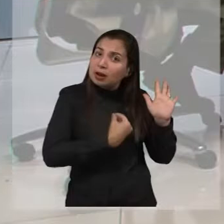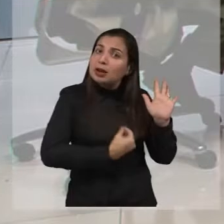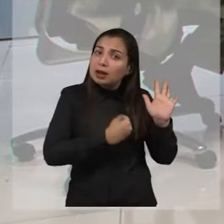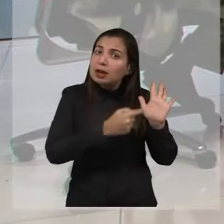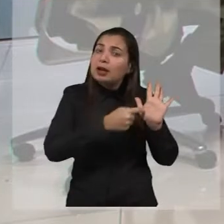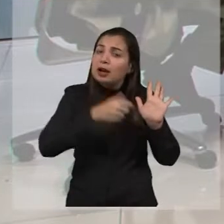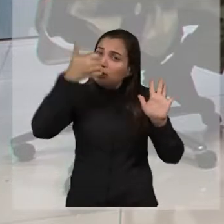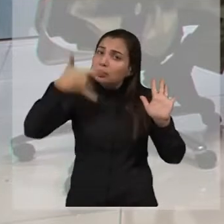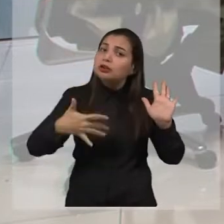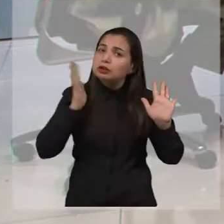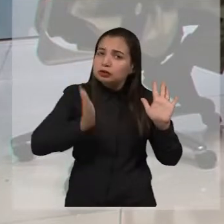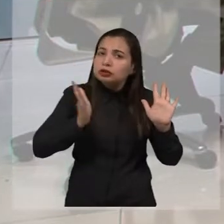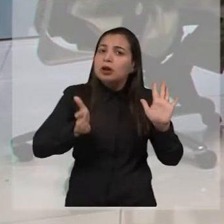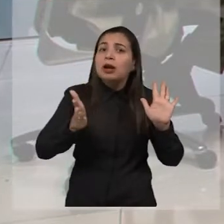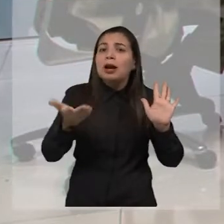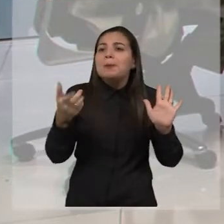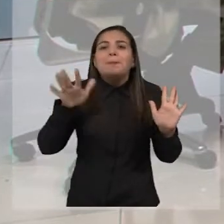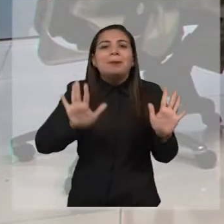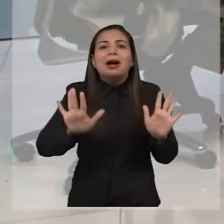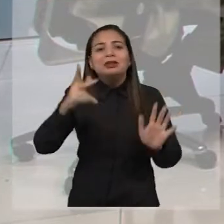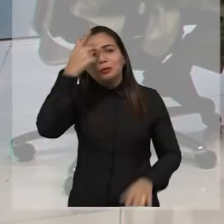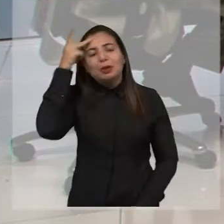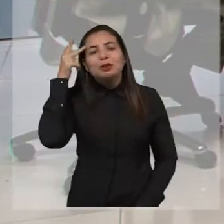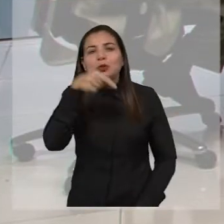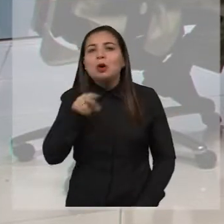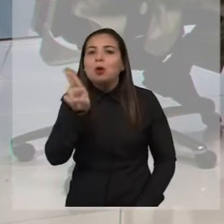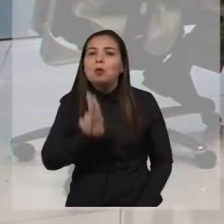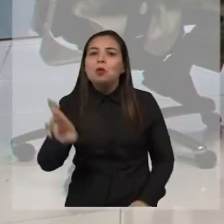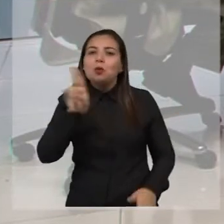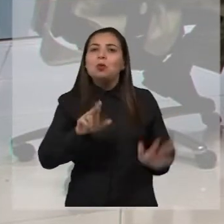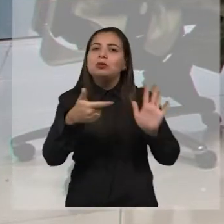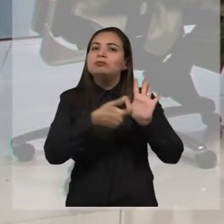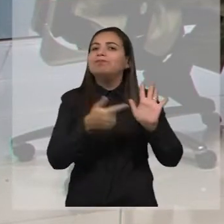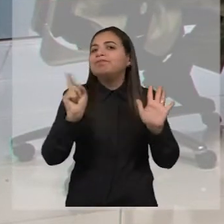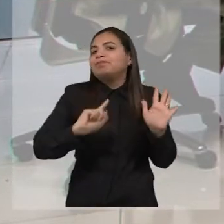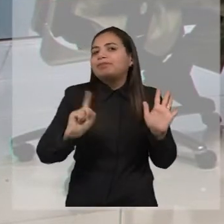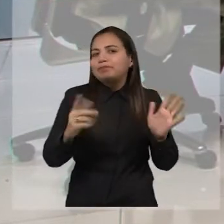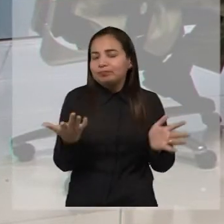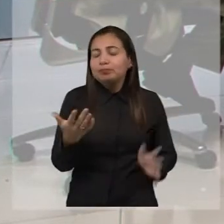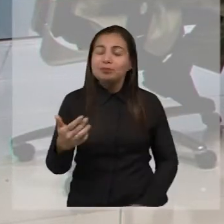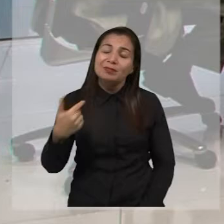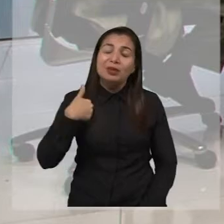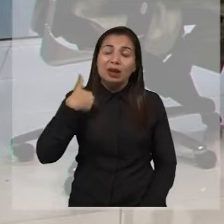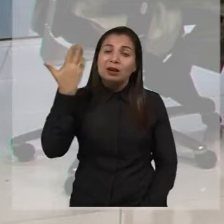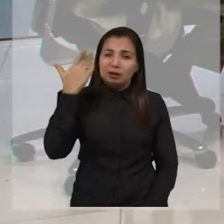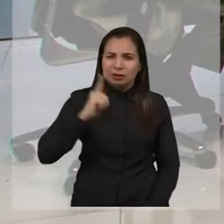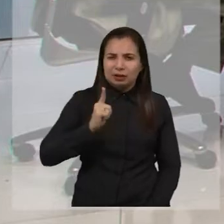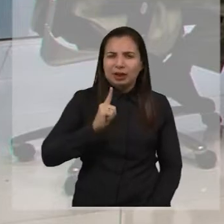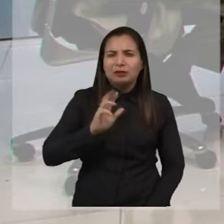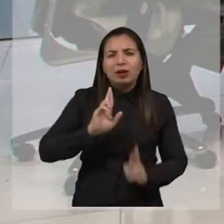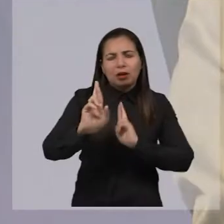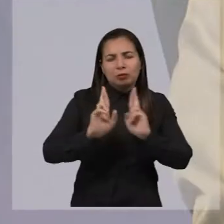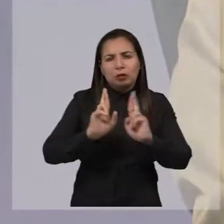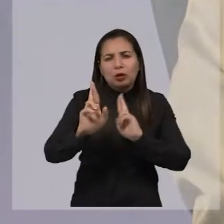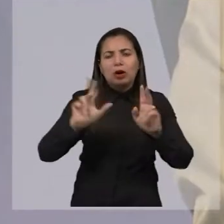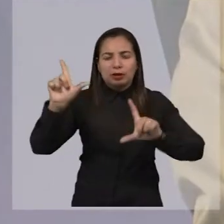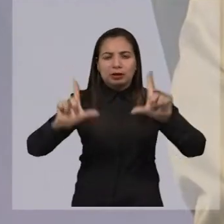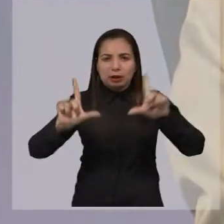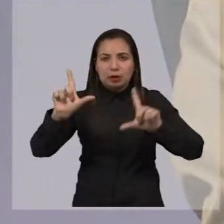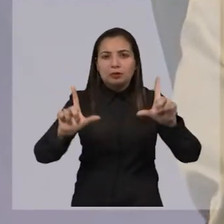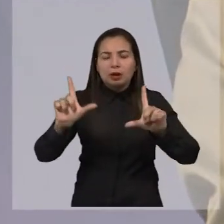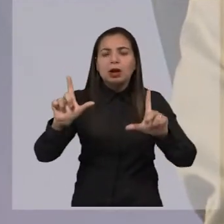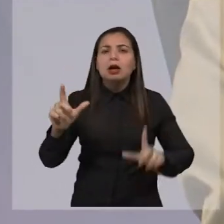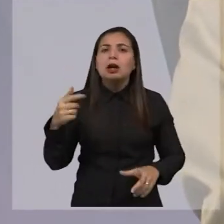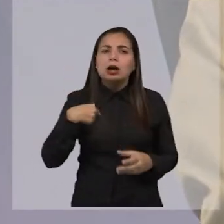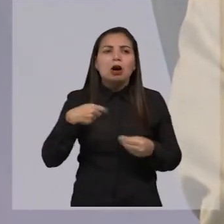fiz esse panfleto e entreguei ao vice-presidente da República, na época da campanha. Ele deu uma entrevista aqui numa outra emissora, eu estava